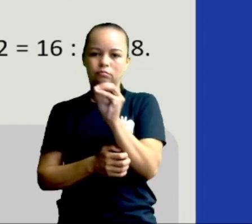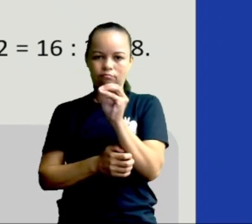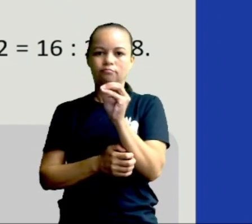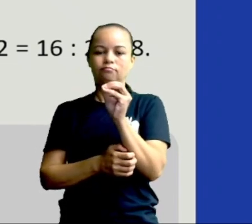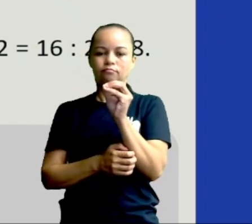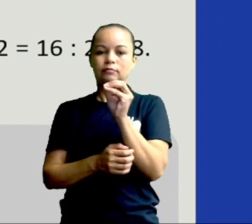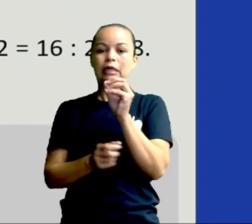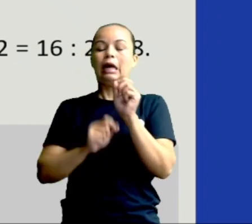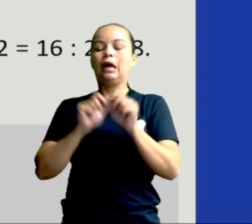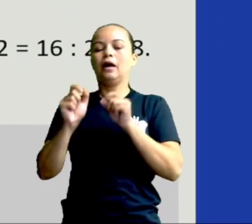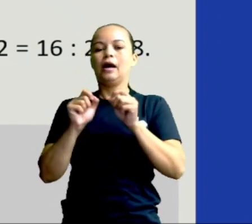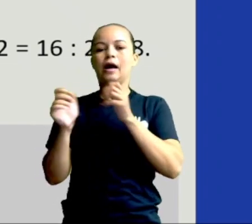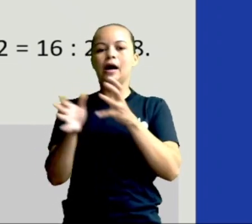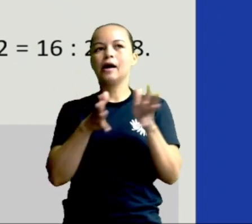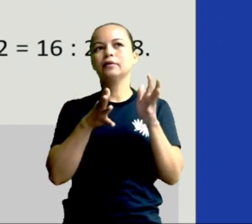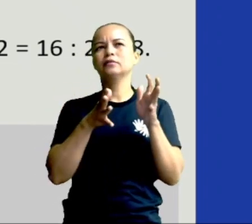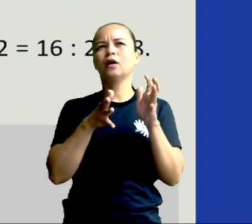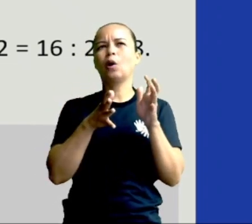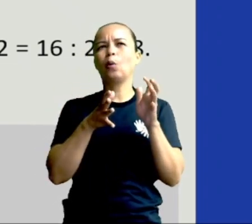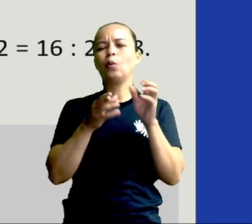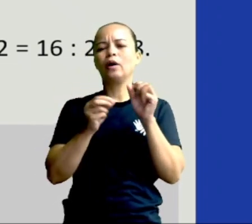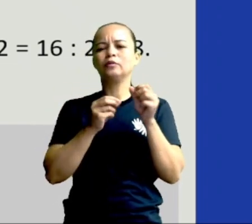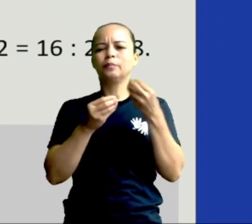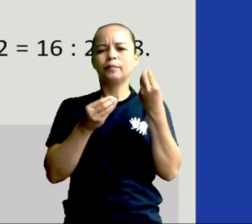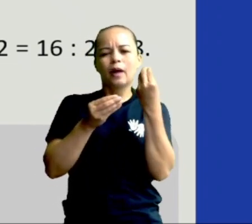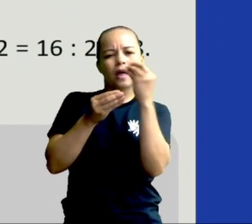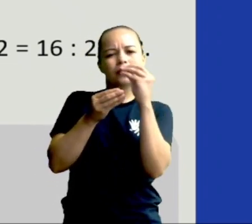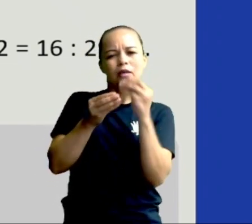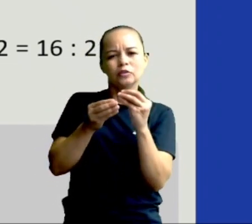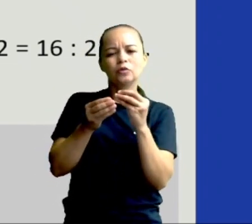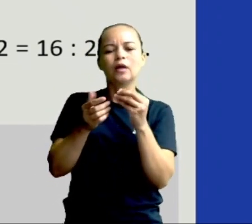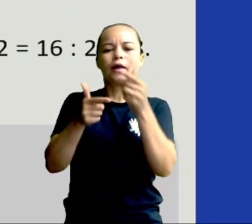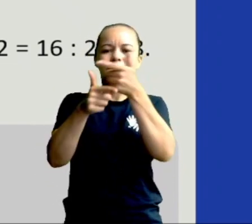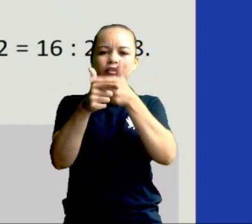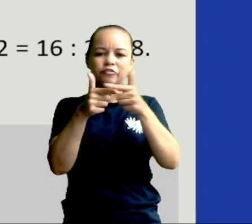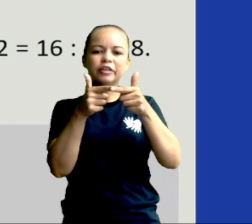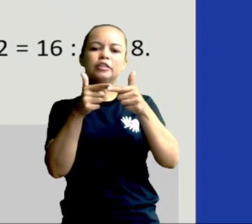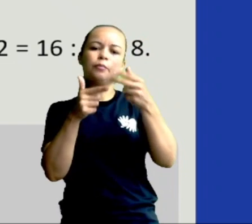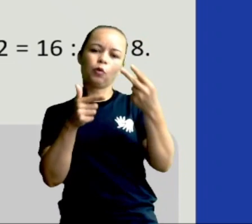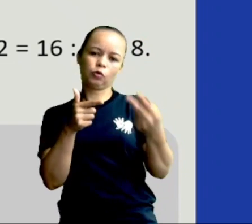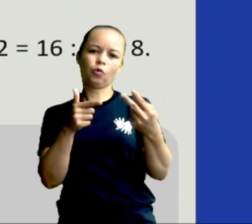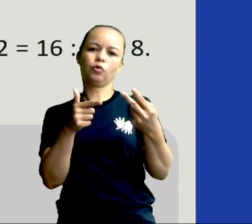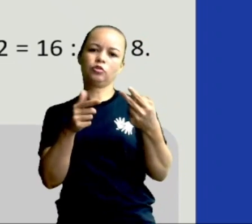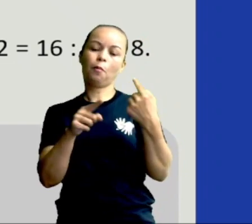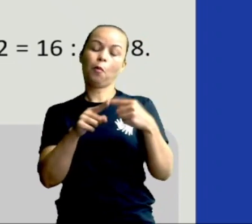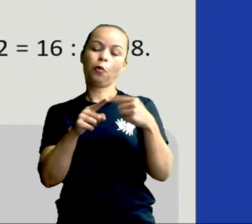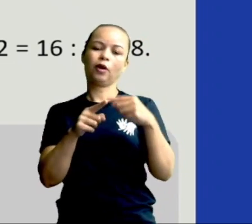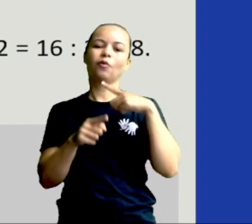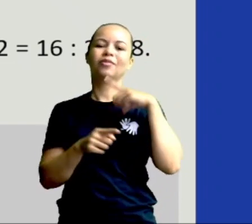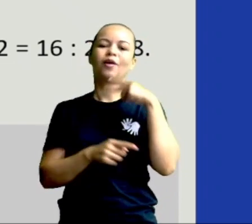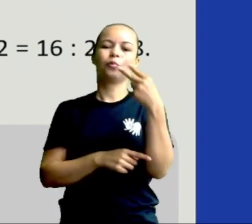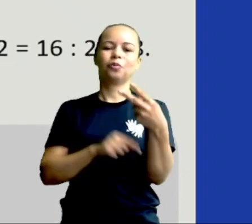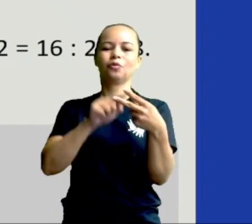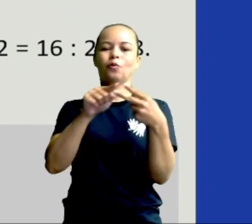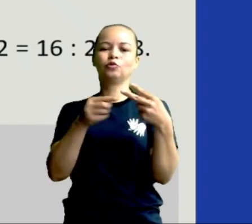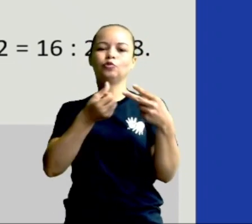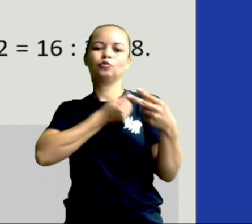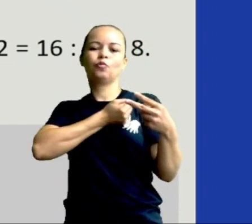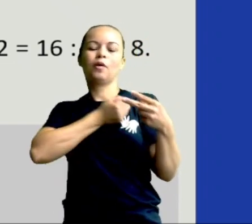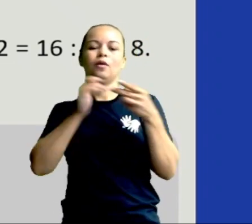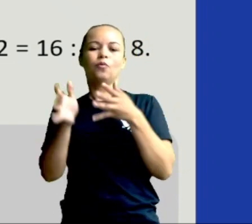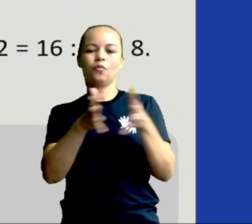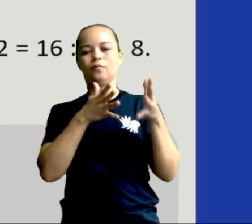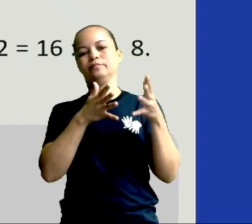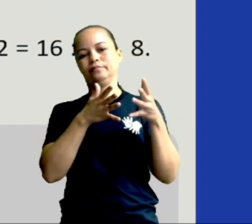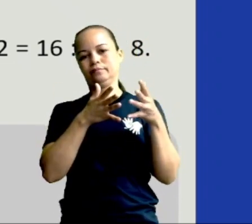vai fazer adicionar esses dois números e dividir por 2, porque eu tenho dois termos, fazer a média aritmética entre